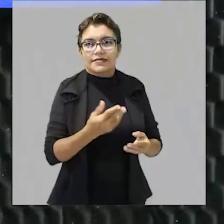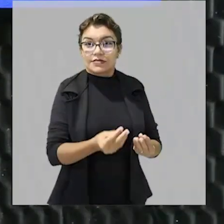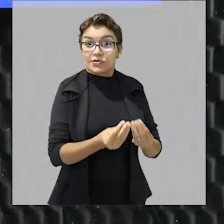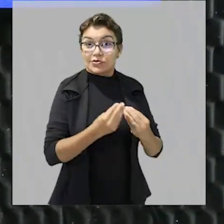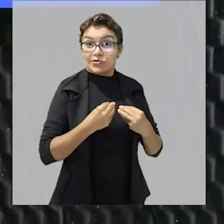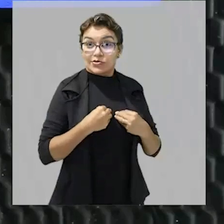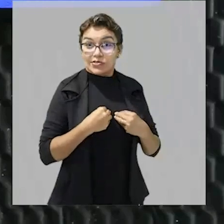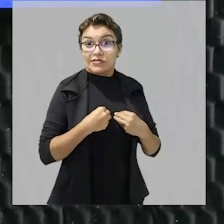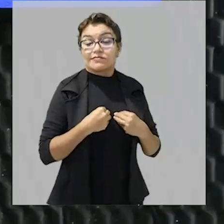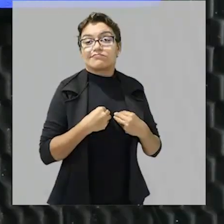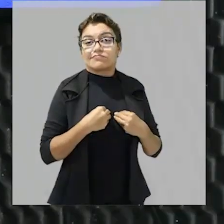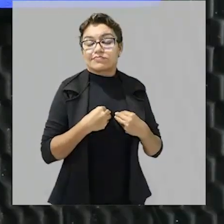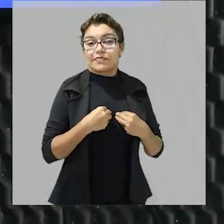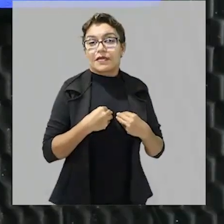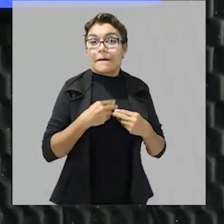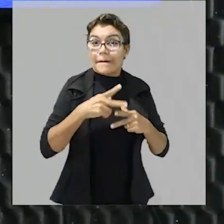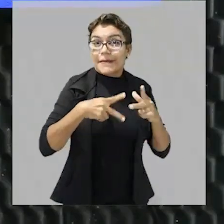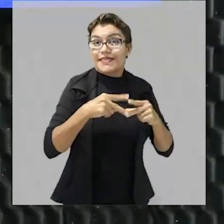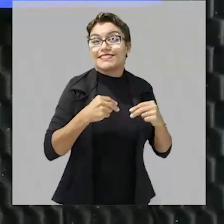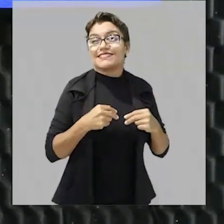gripe,